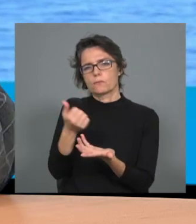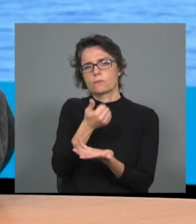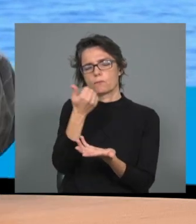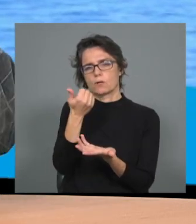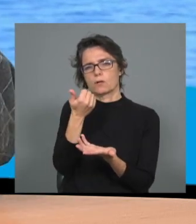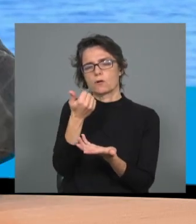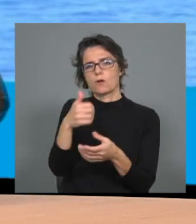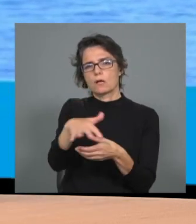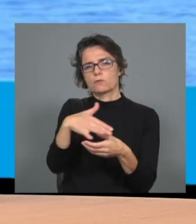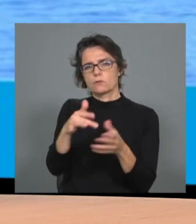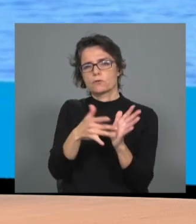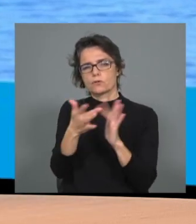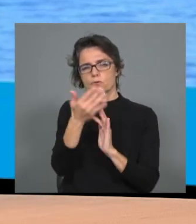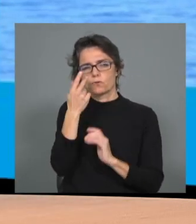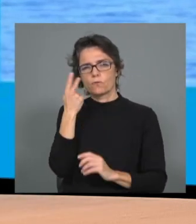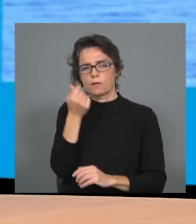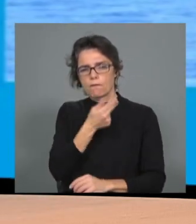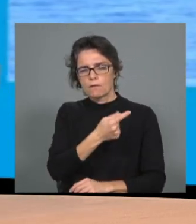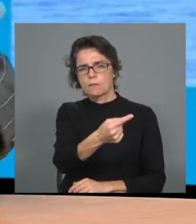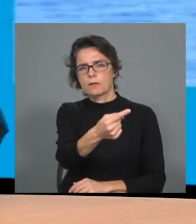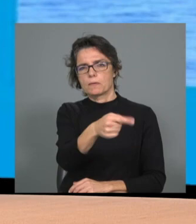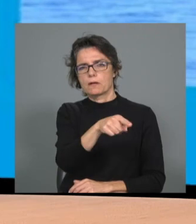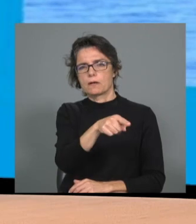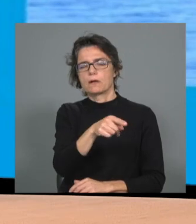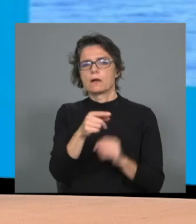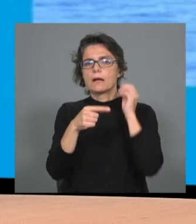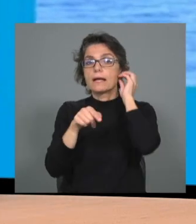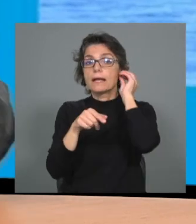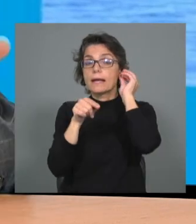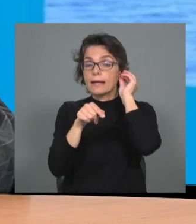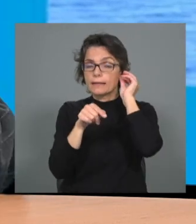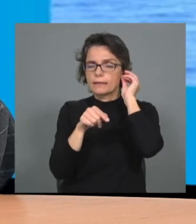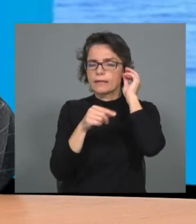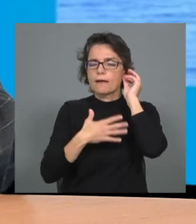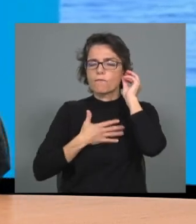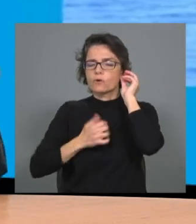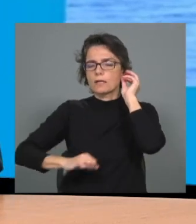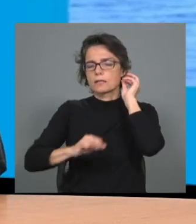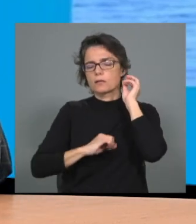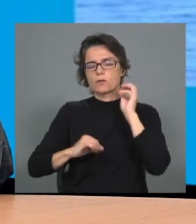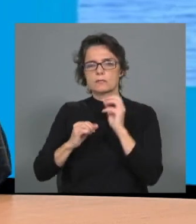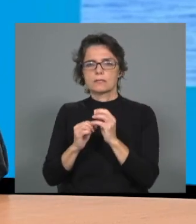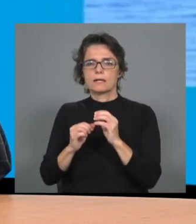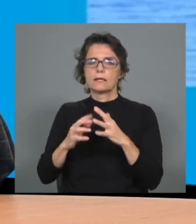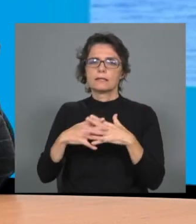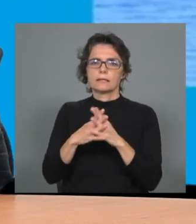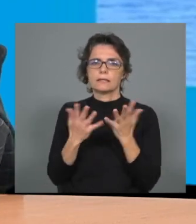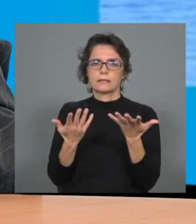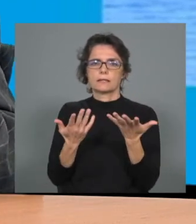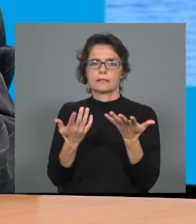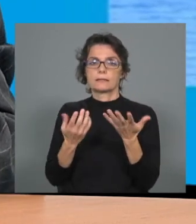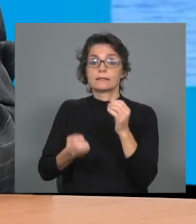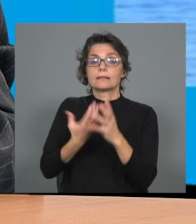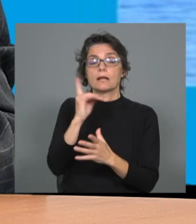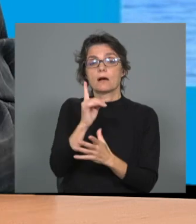Jesus viveu. Daí criar um plano, uma plataforma fantástica para nós